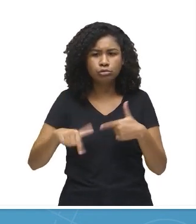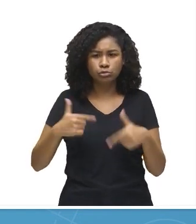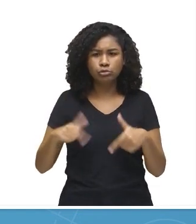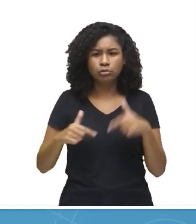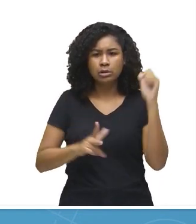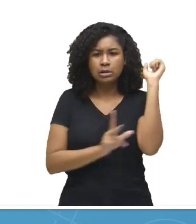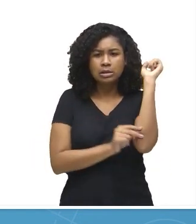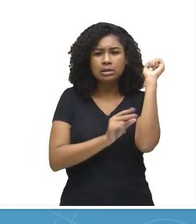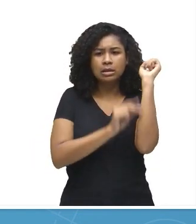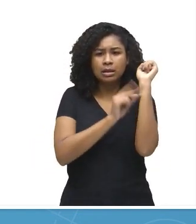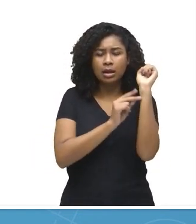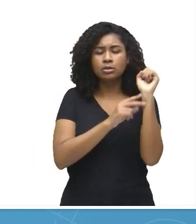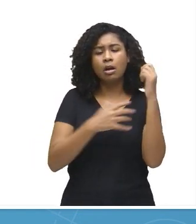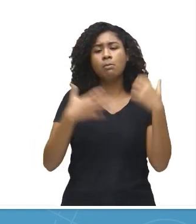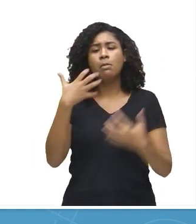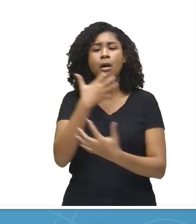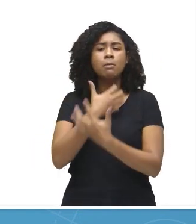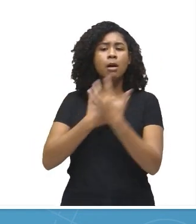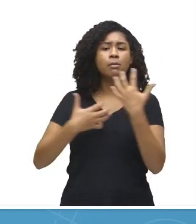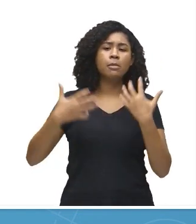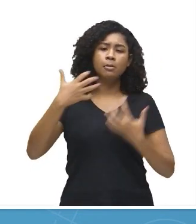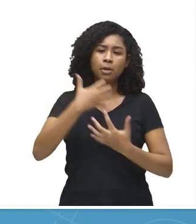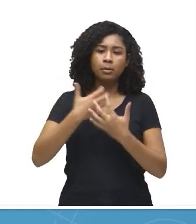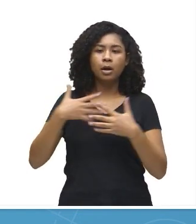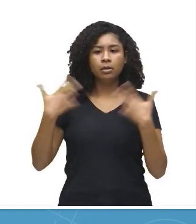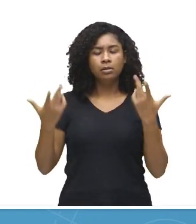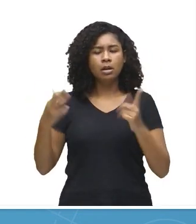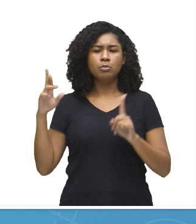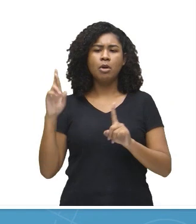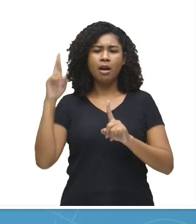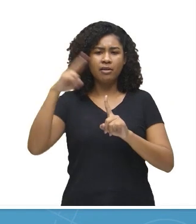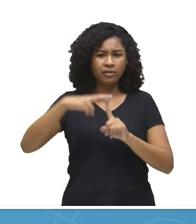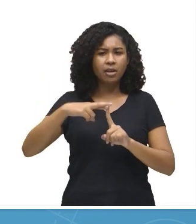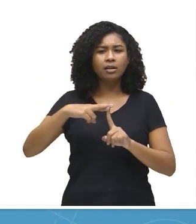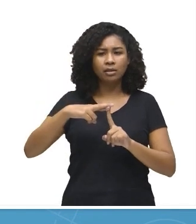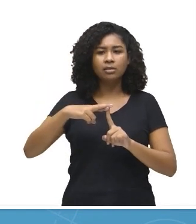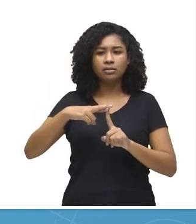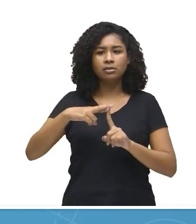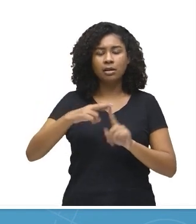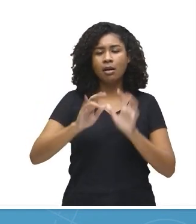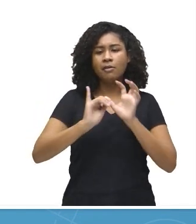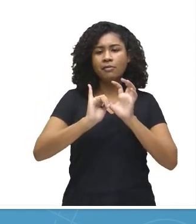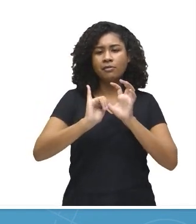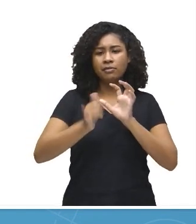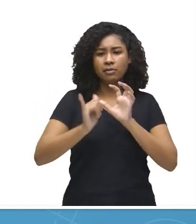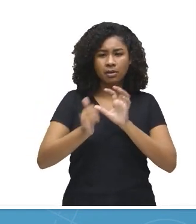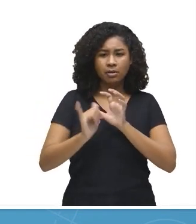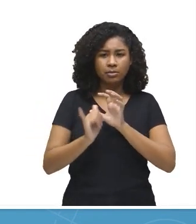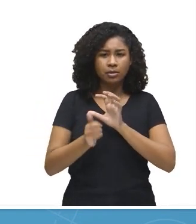né? Então, ela faz, sim, uma referência à